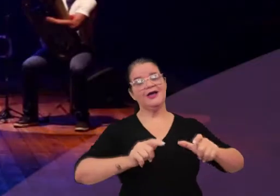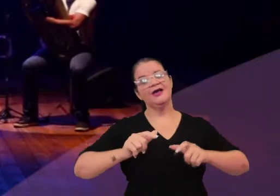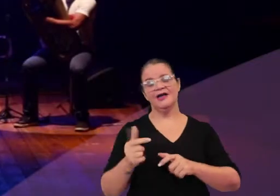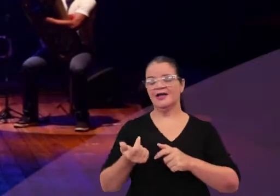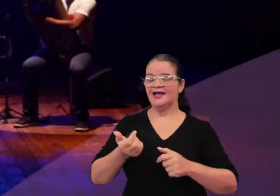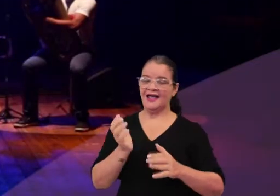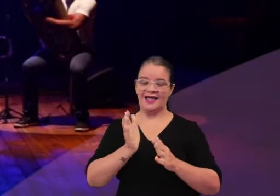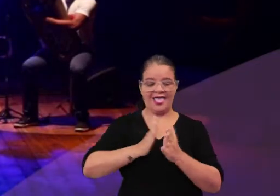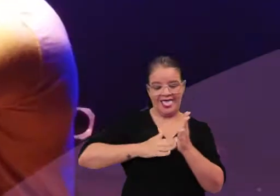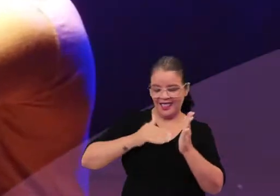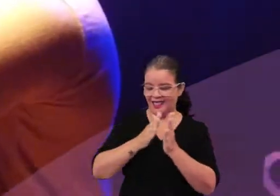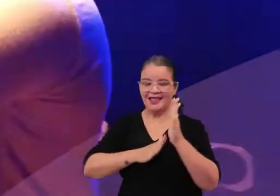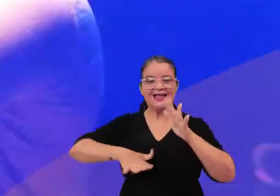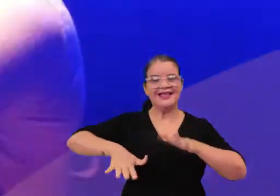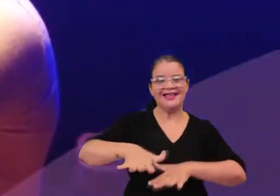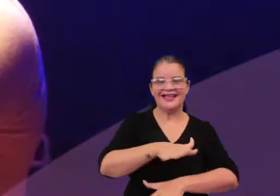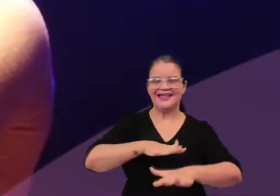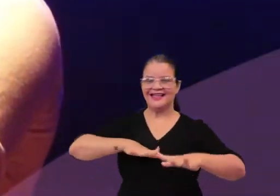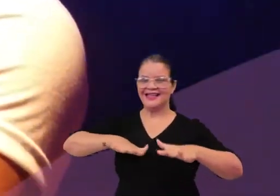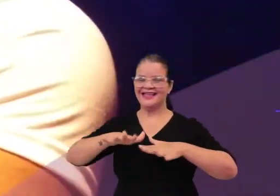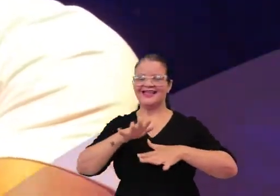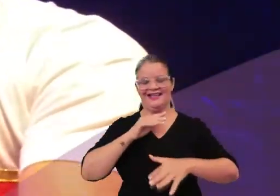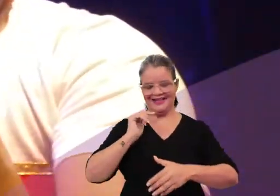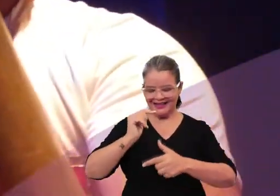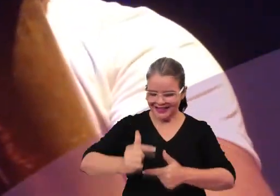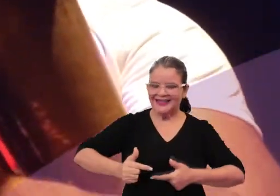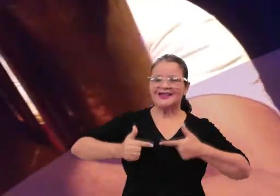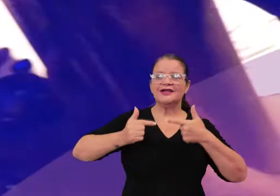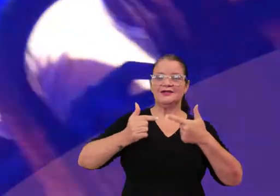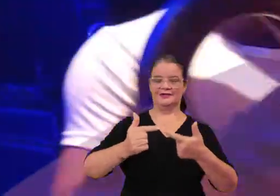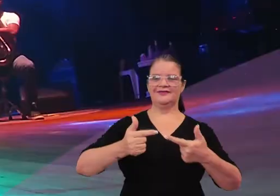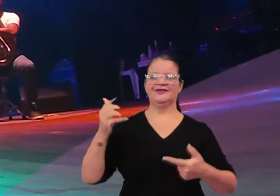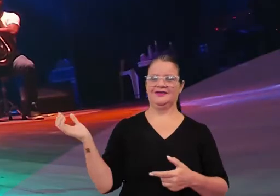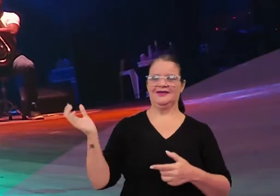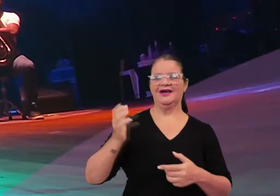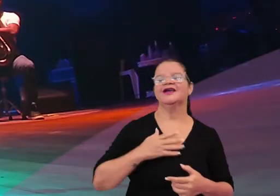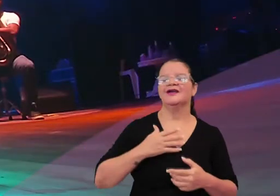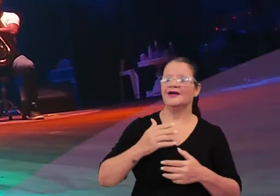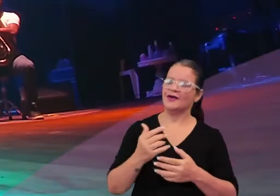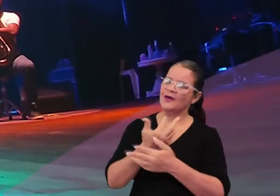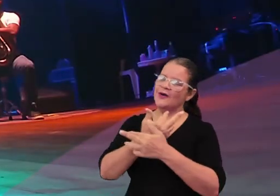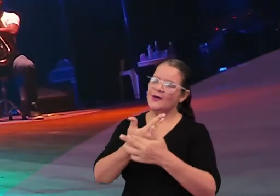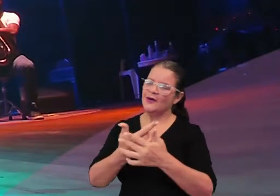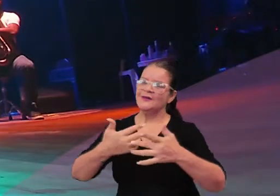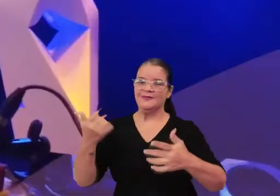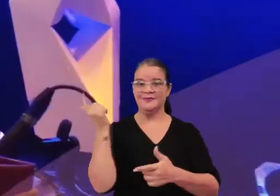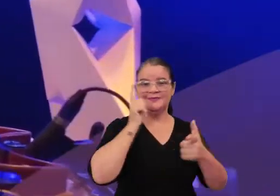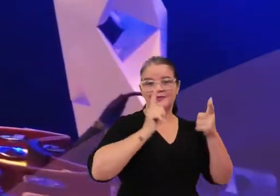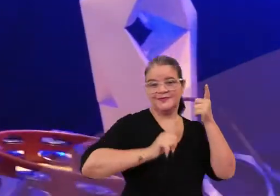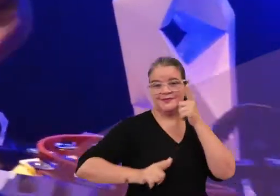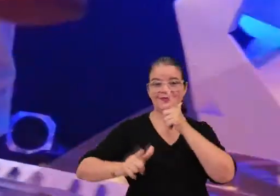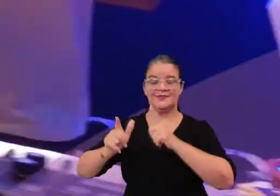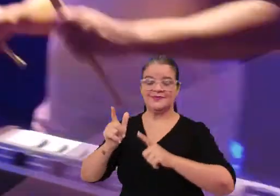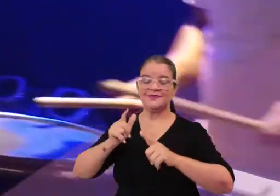Tremendo o chão e derrubando ponte, calor e ar baforando o